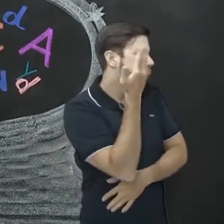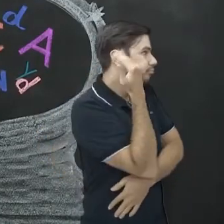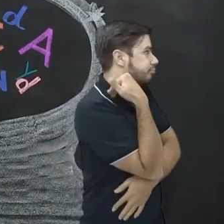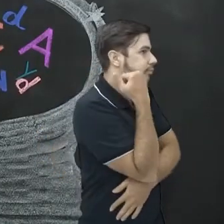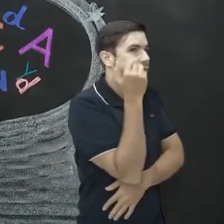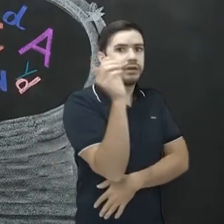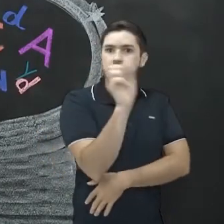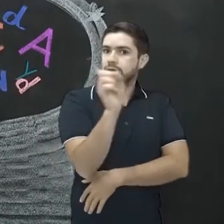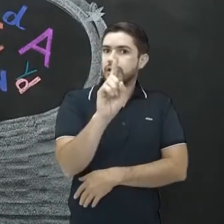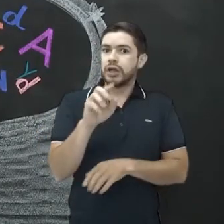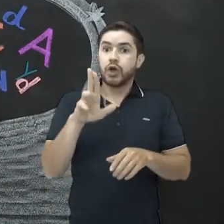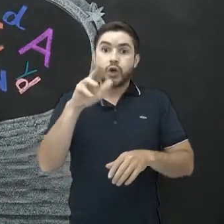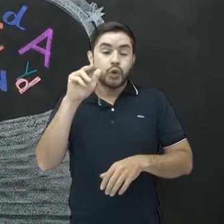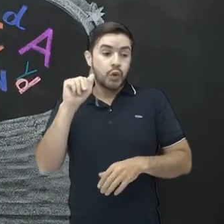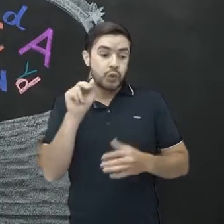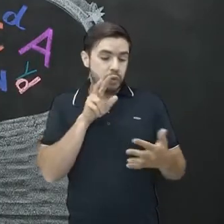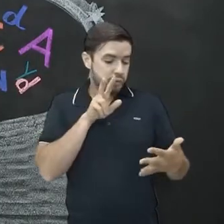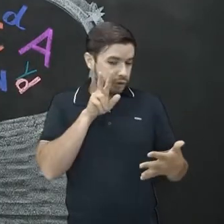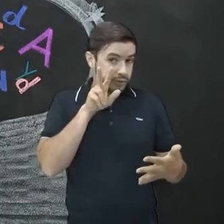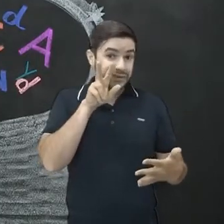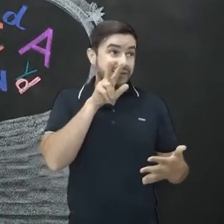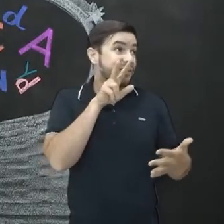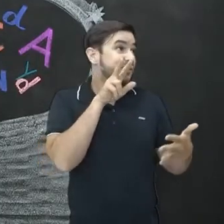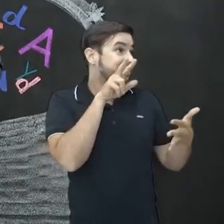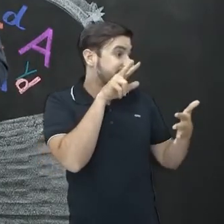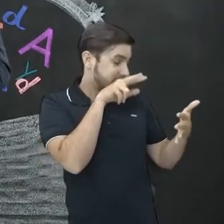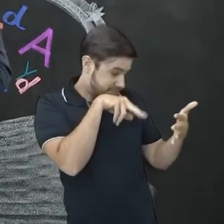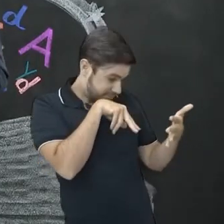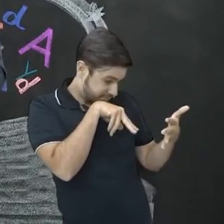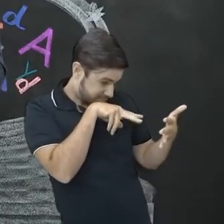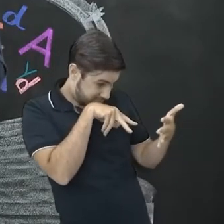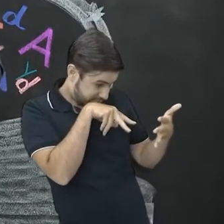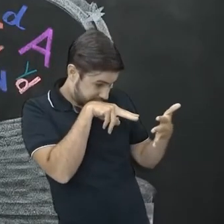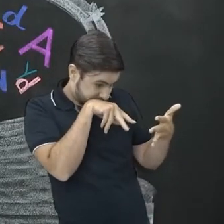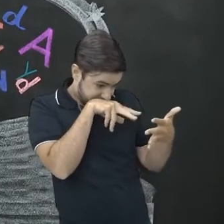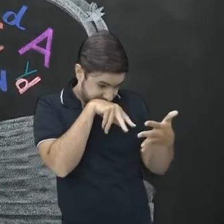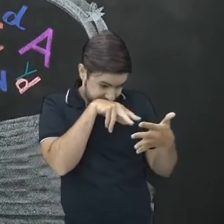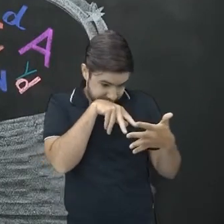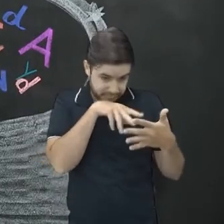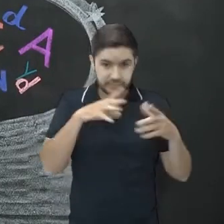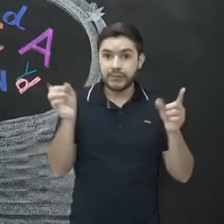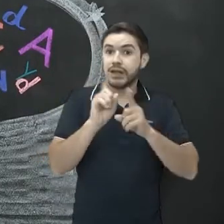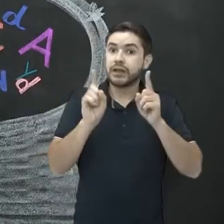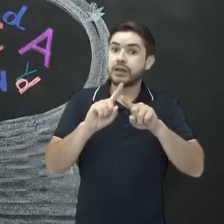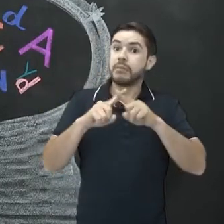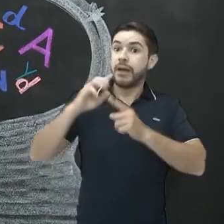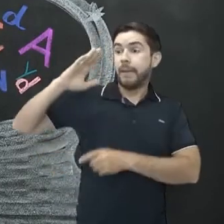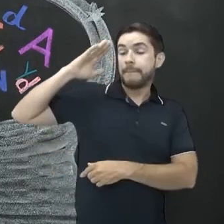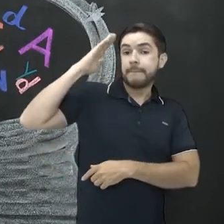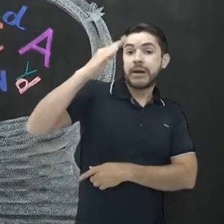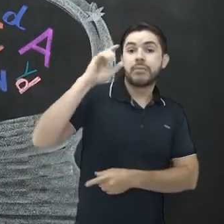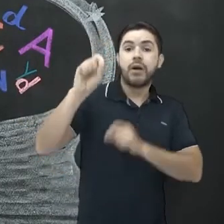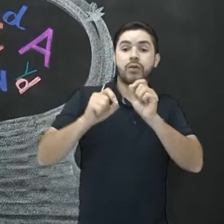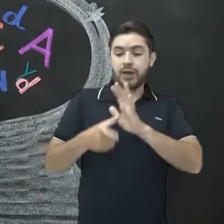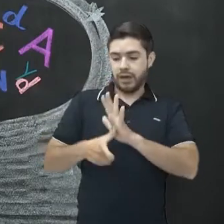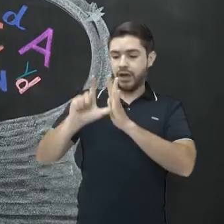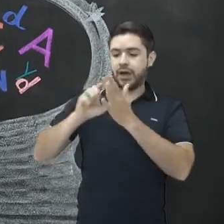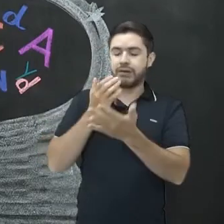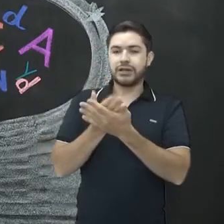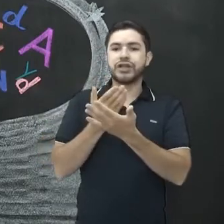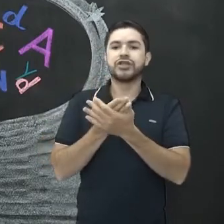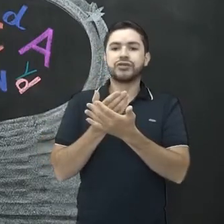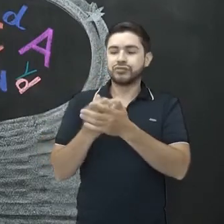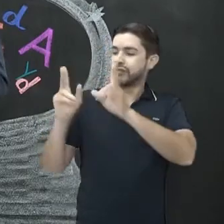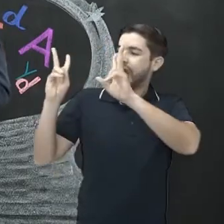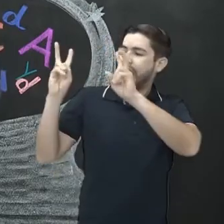nunca ler, abaixar a vista diante daquele que está assistindo a sua exposição e, acima de tudo, estudar o